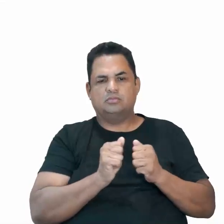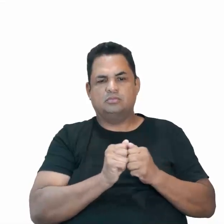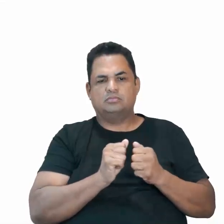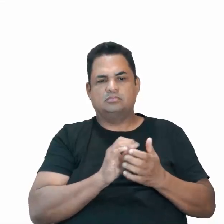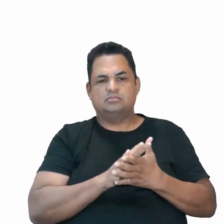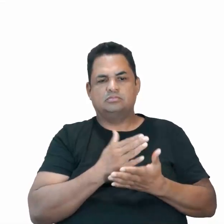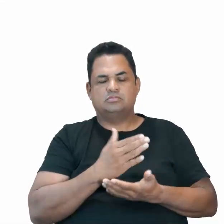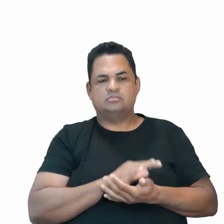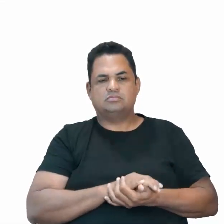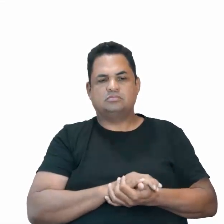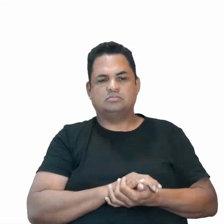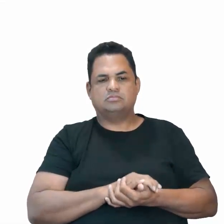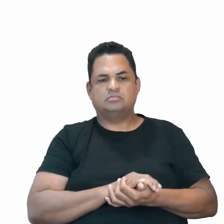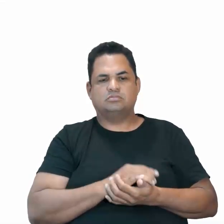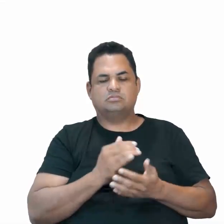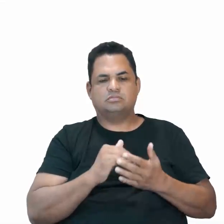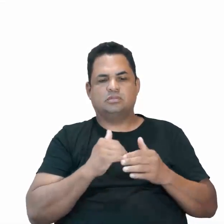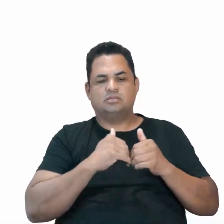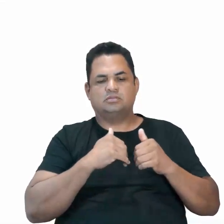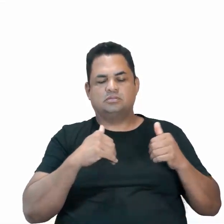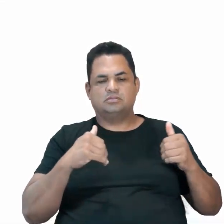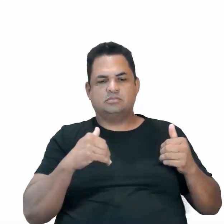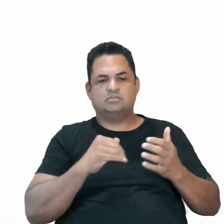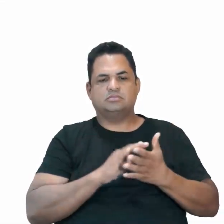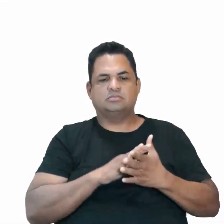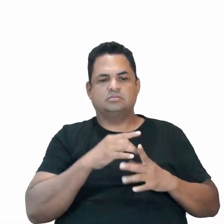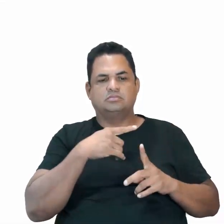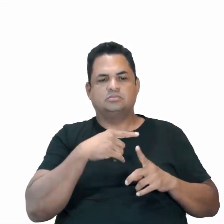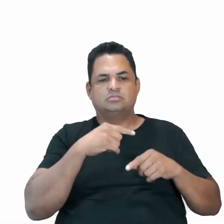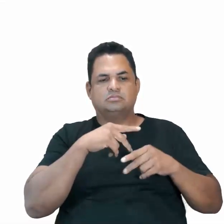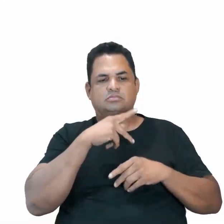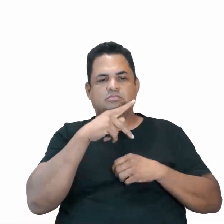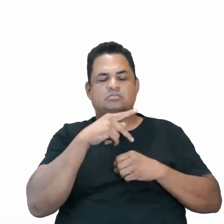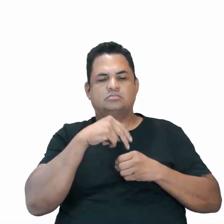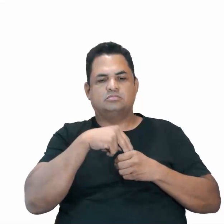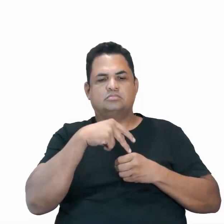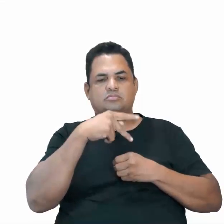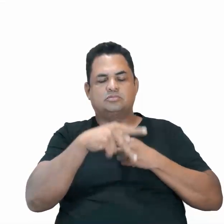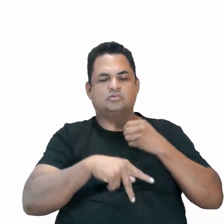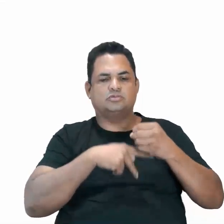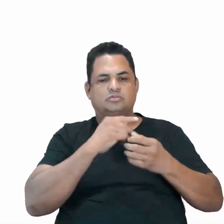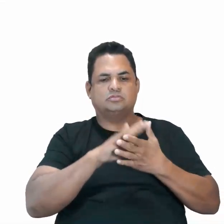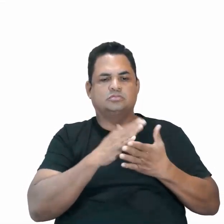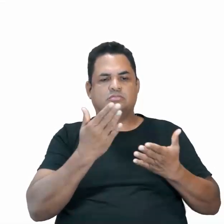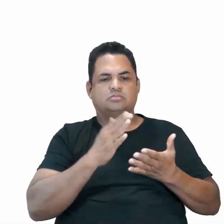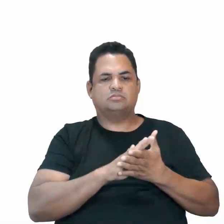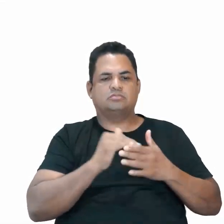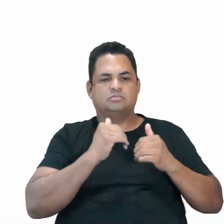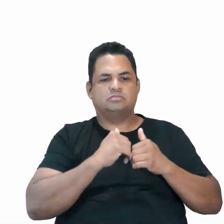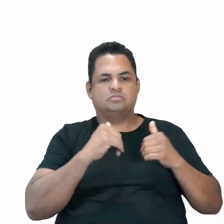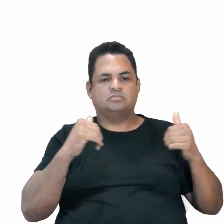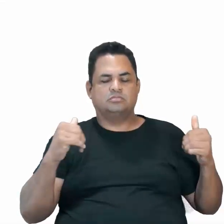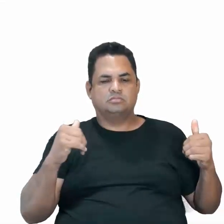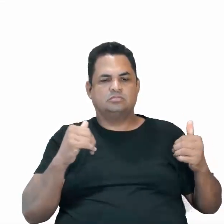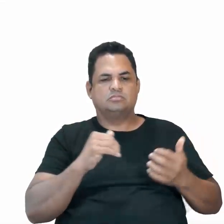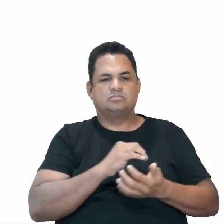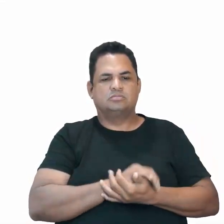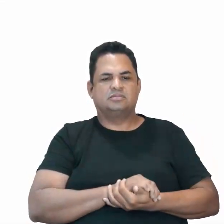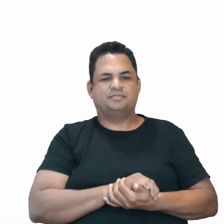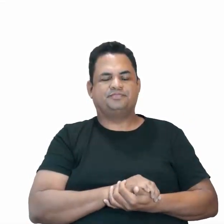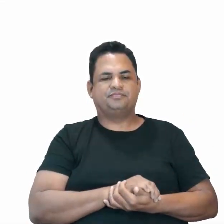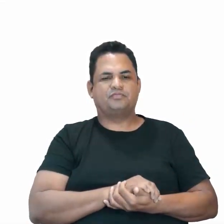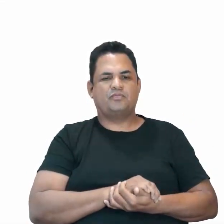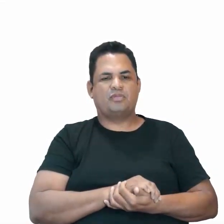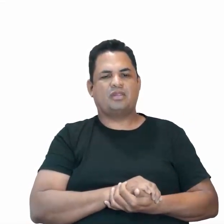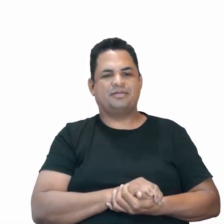elétrons e, repelindo cargas iguais, os prótons vão para o outro lado. Aí agora vamos afastar as duas esferas primeiro, né, Meg? E aqui mesmo esse